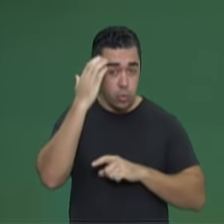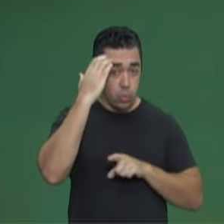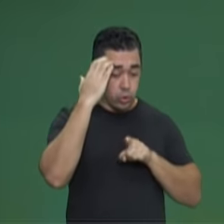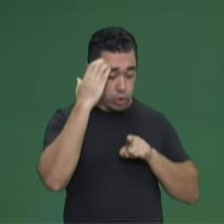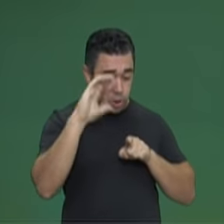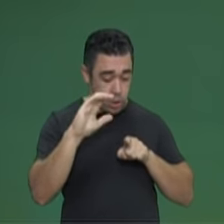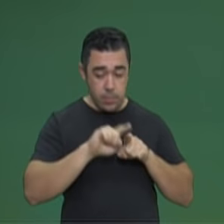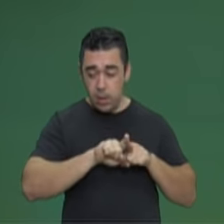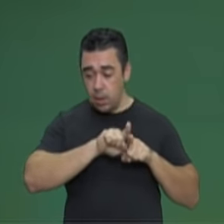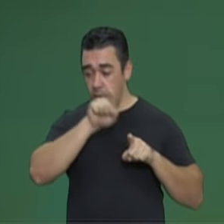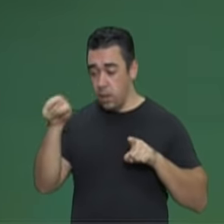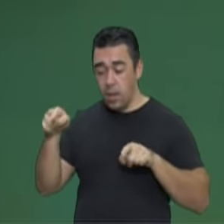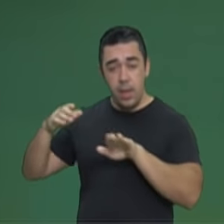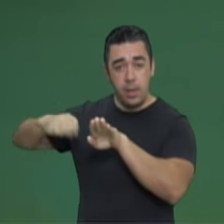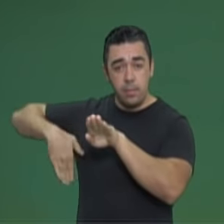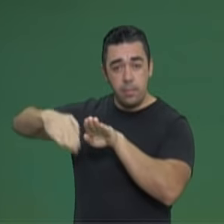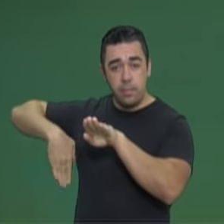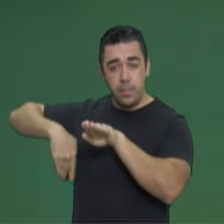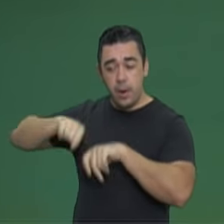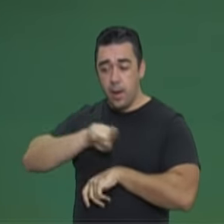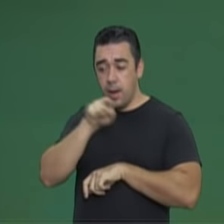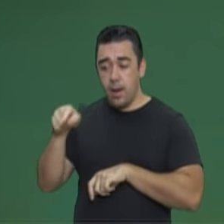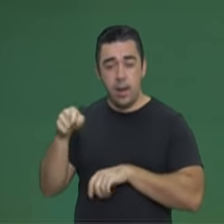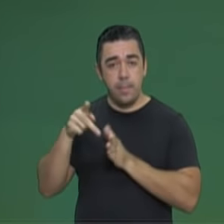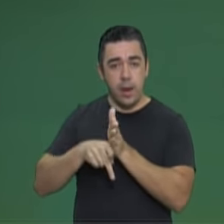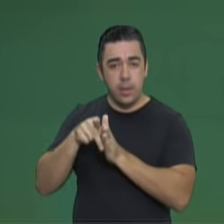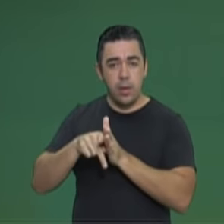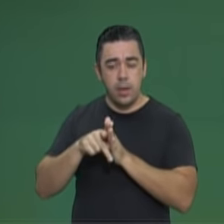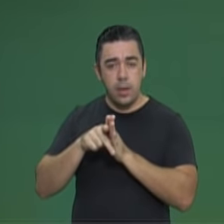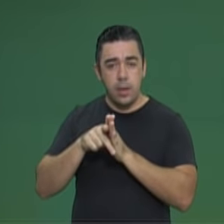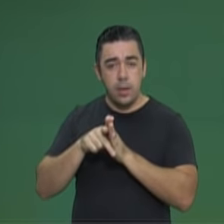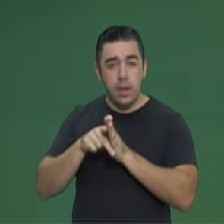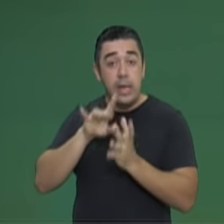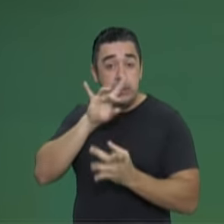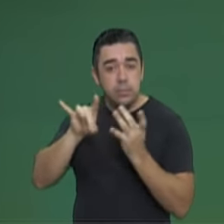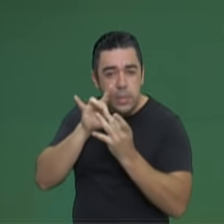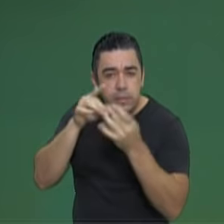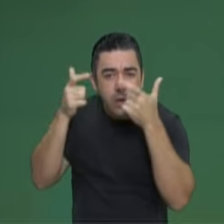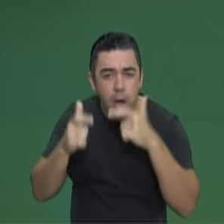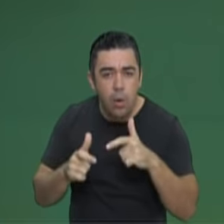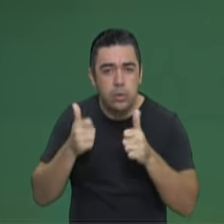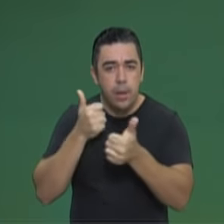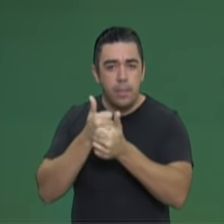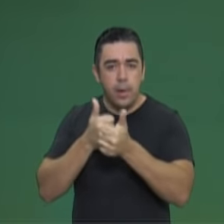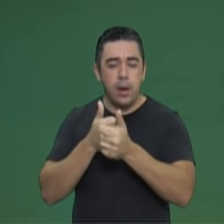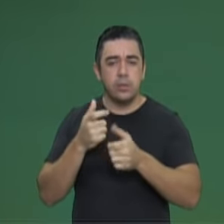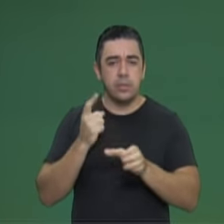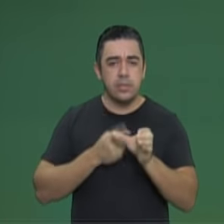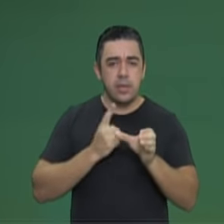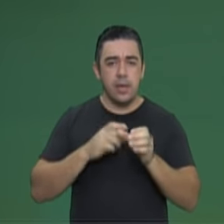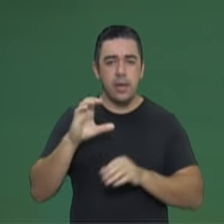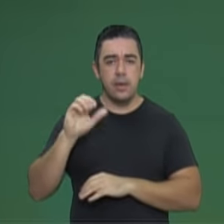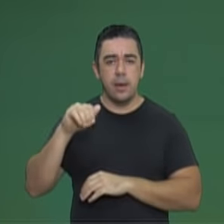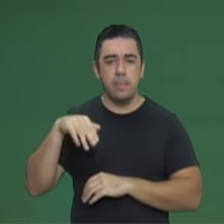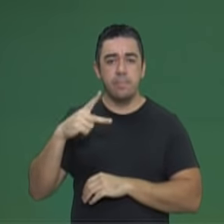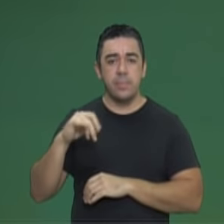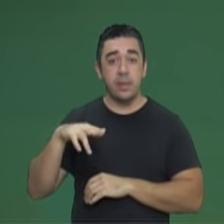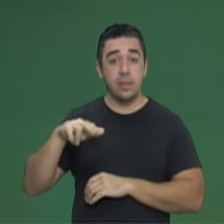e o litoral do Paraná, entre a Serra do Mar, mais especificamente na região em torno do município de Campina Grande do Sul,